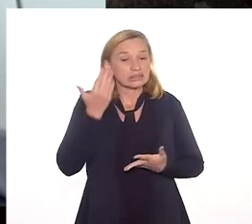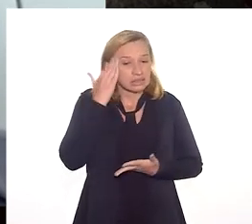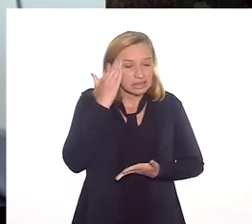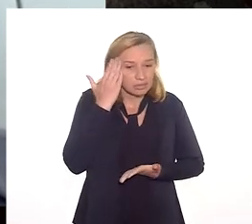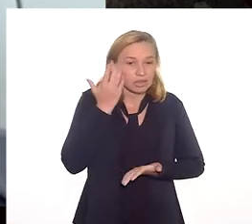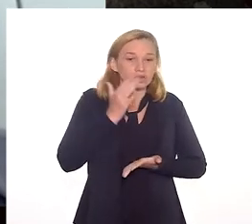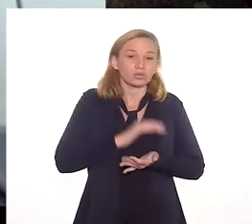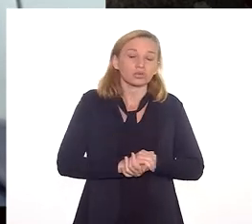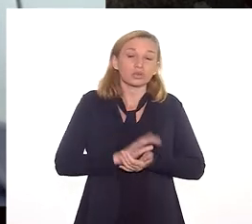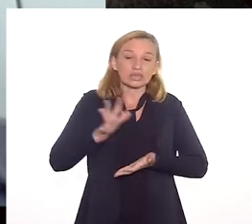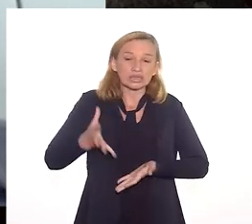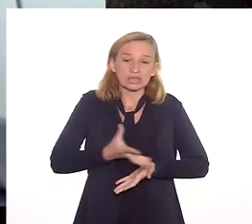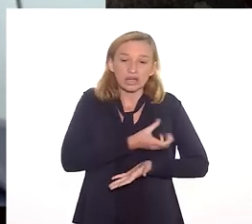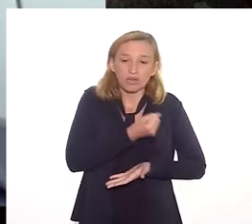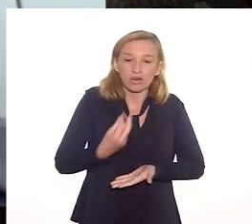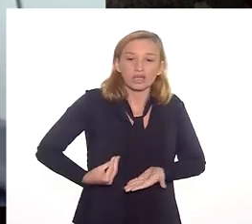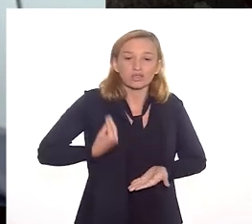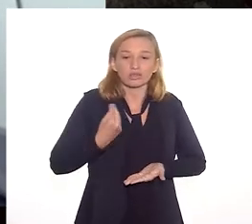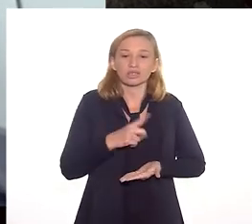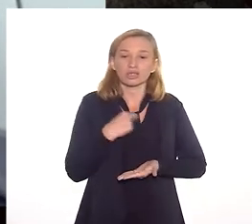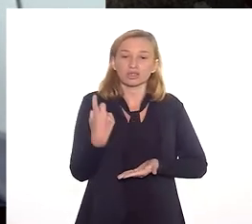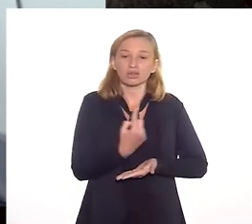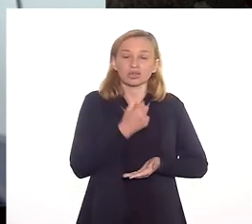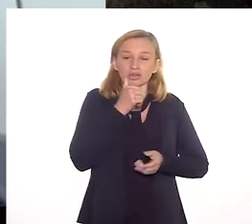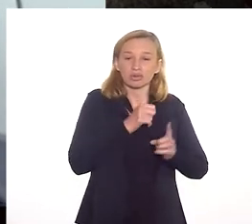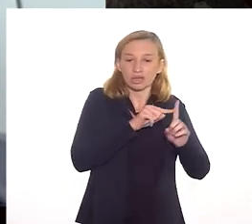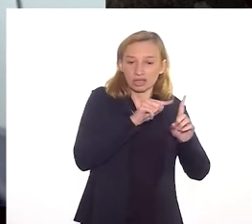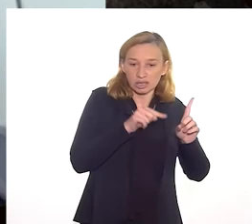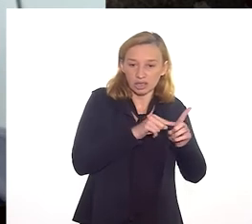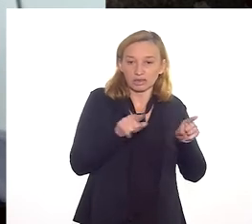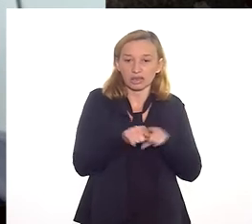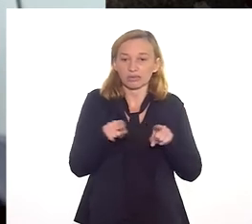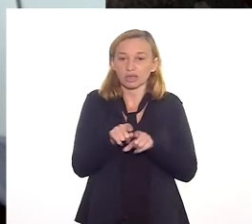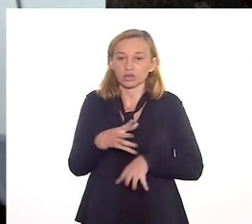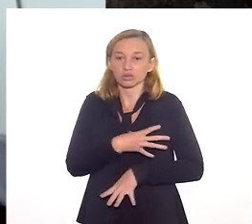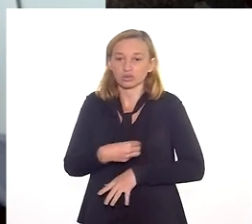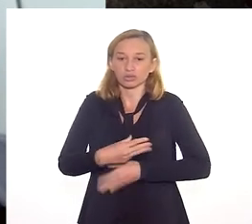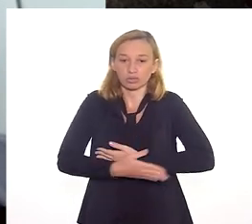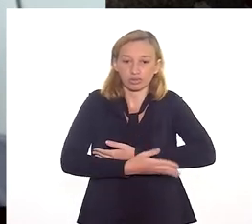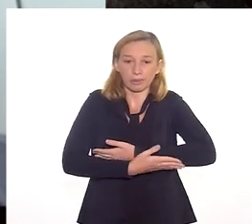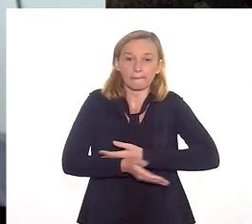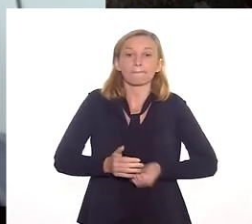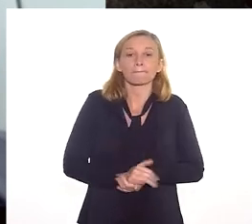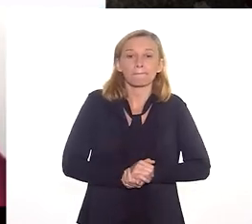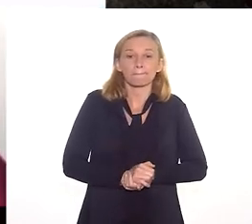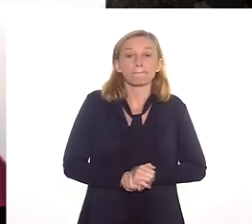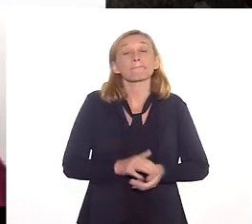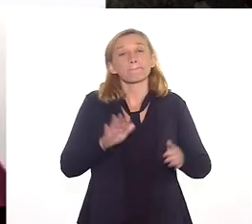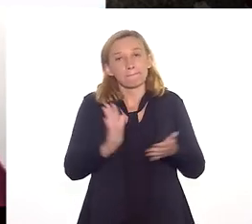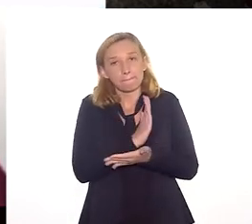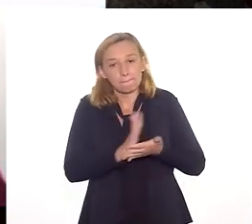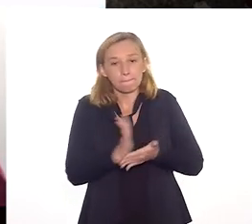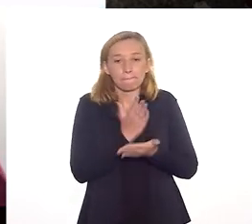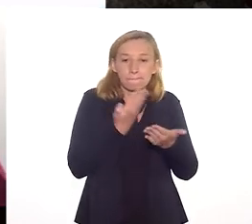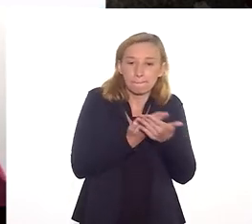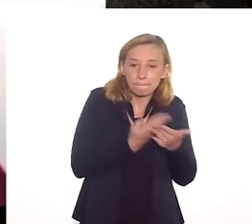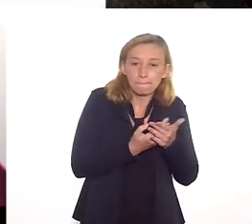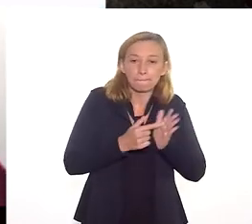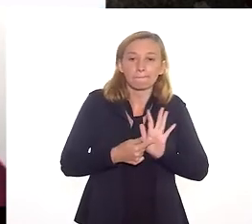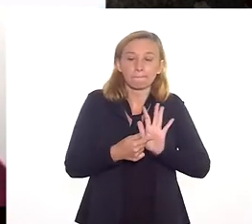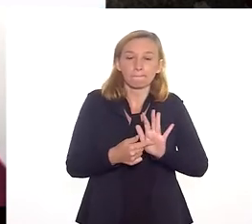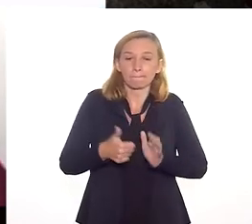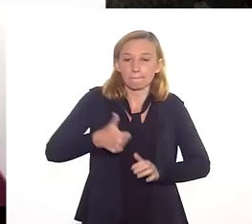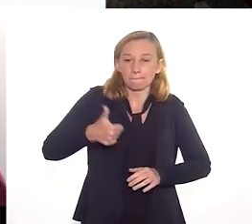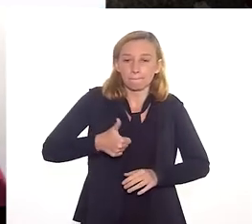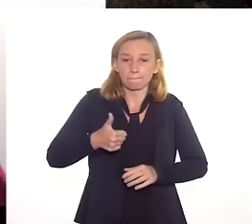com essa intenção de salvar as vidas das nossas grávidas e dos seus bebês. A gente viu que tem alguns estudos que mostram que